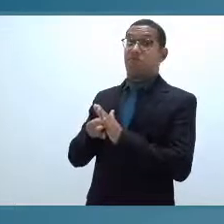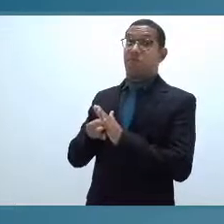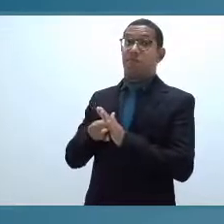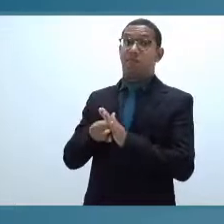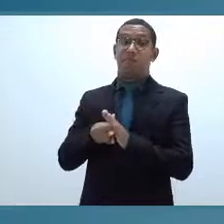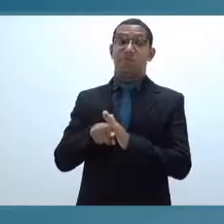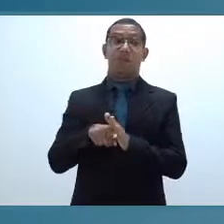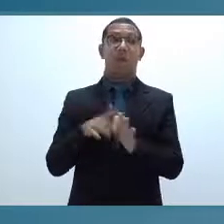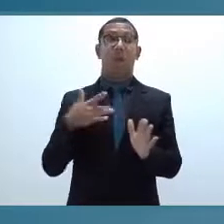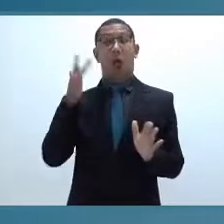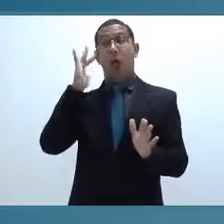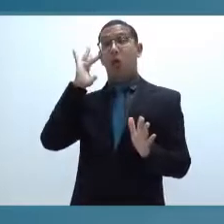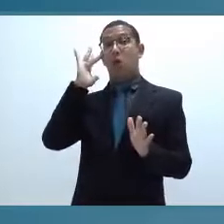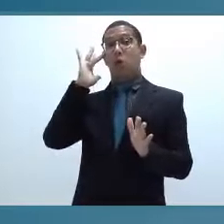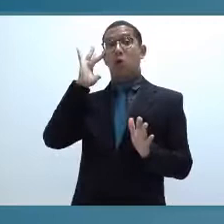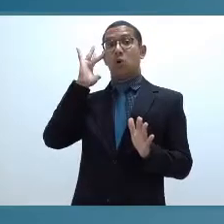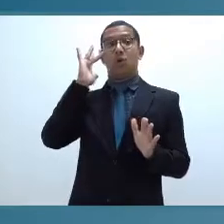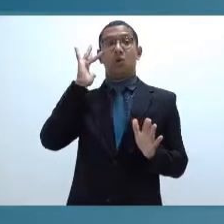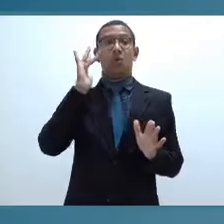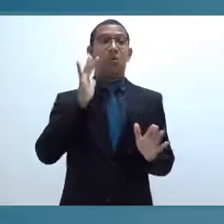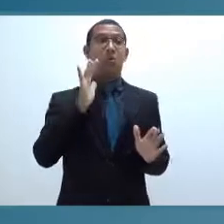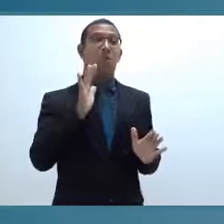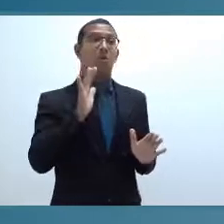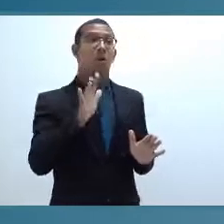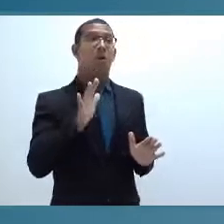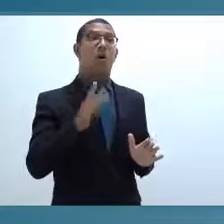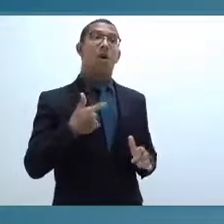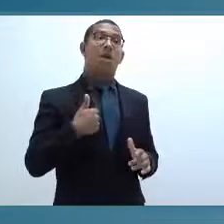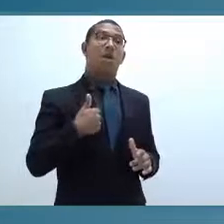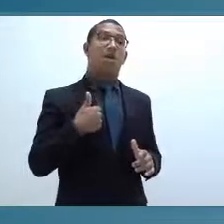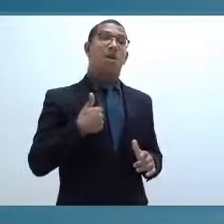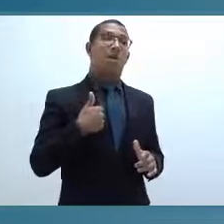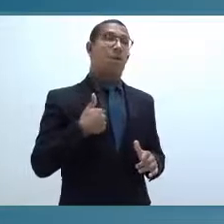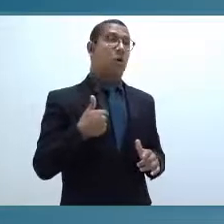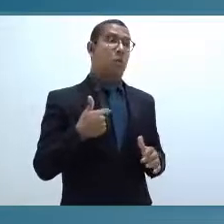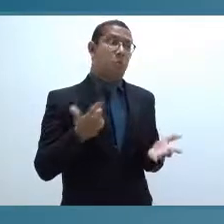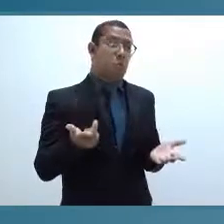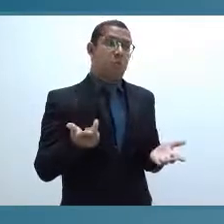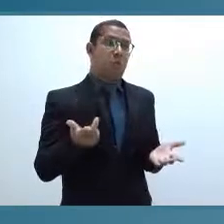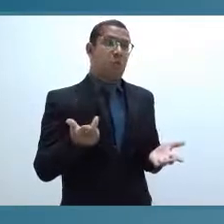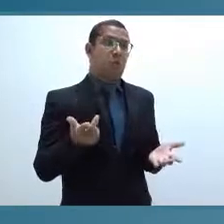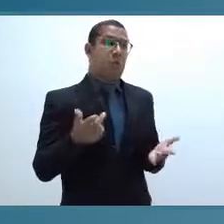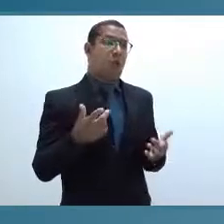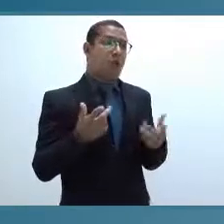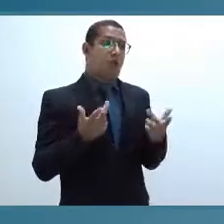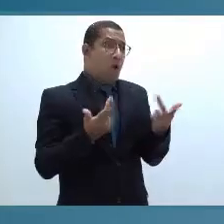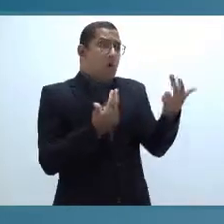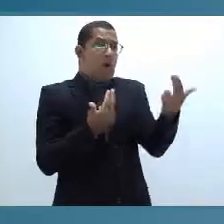Se os meus colegas não verem o óbice, eu realmente também não vejo o óbice, disse o embargador.